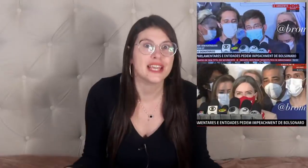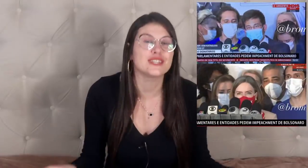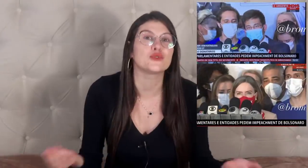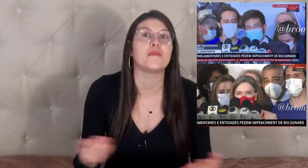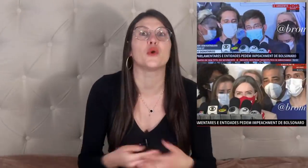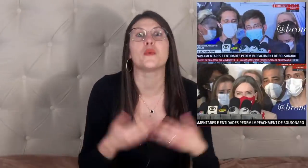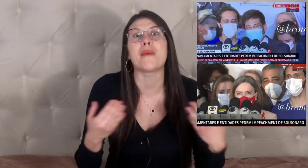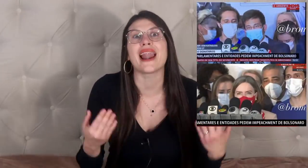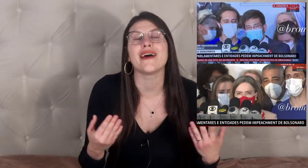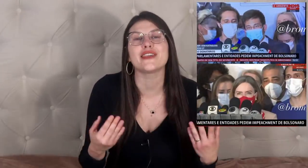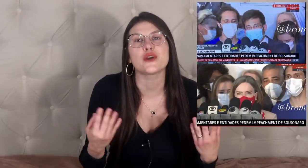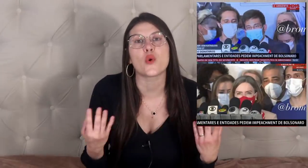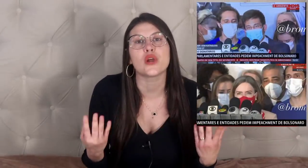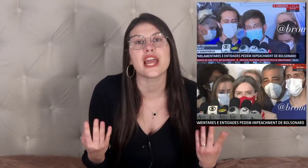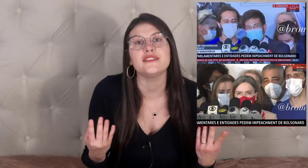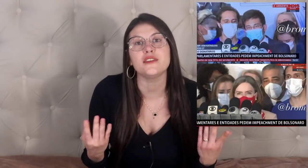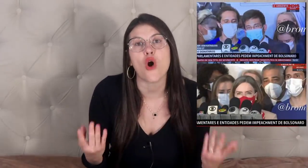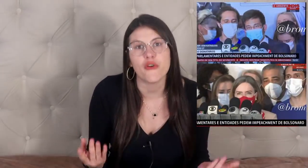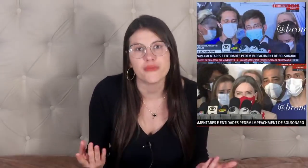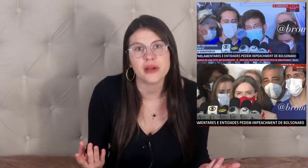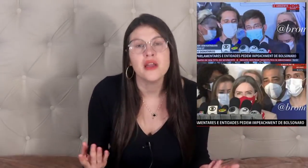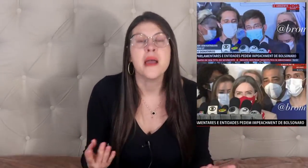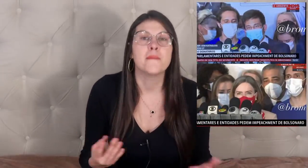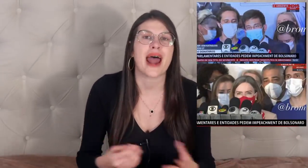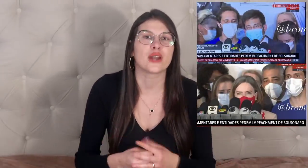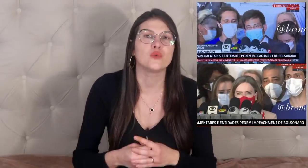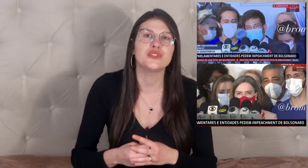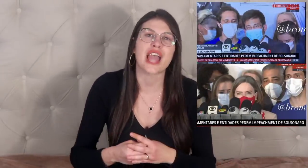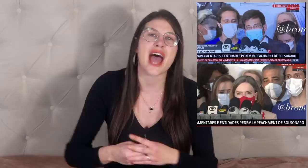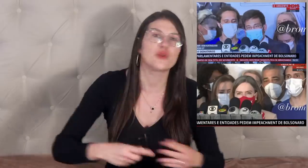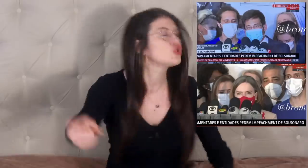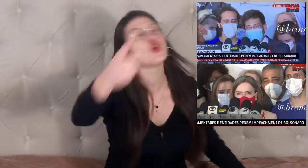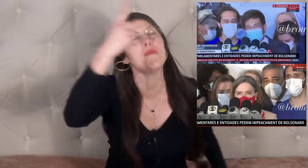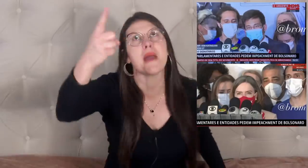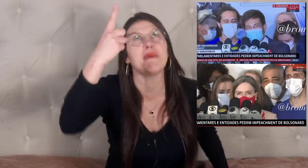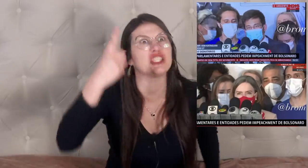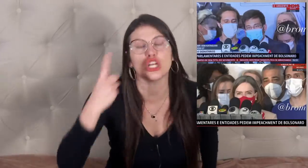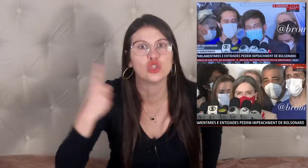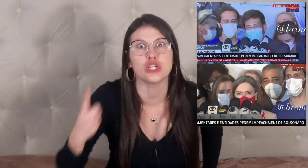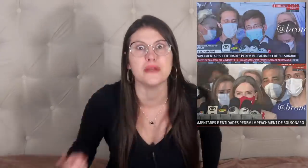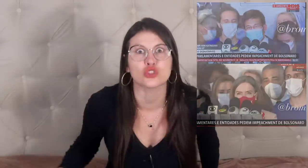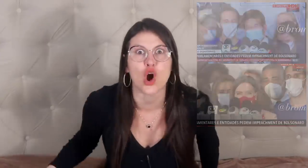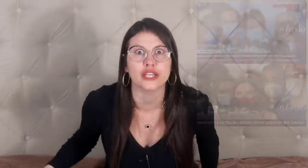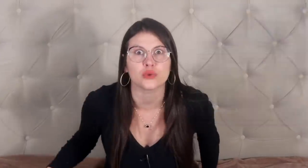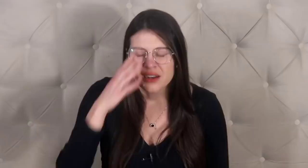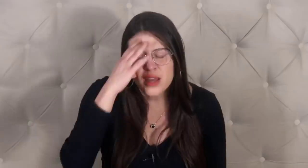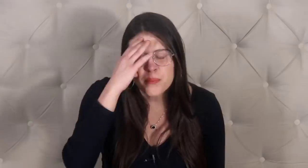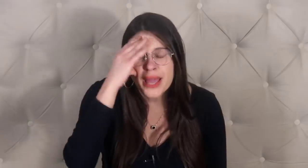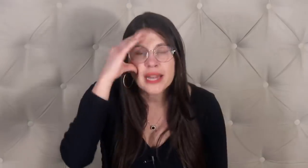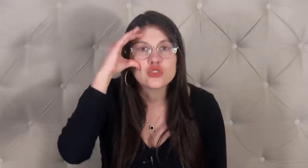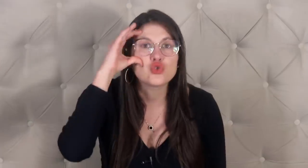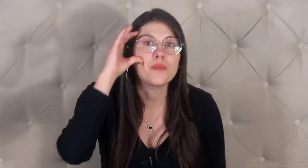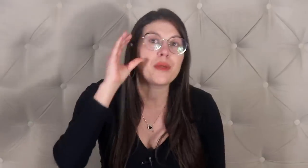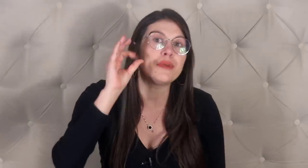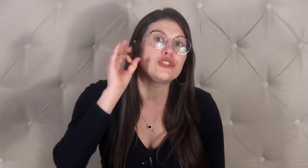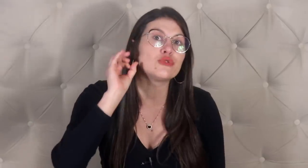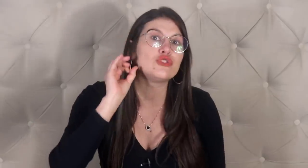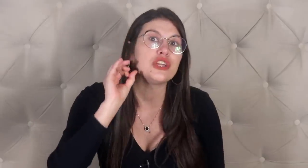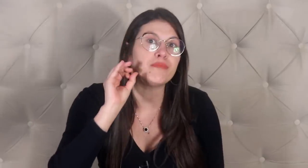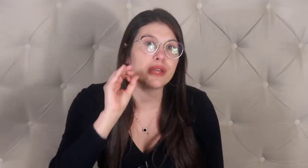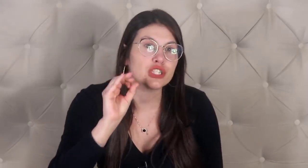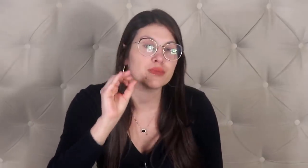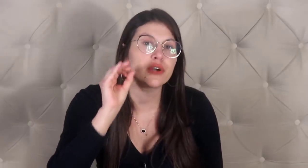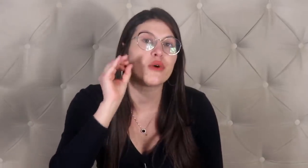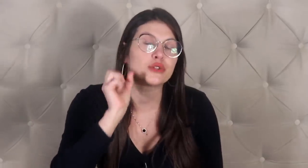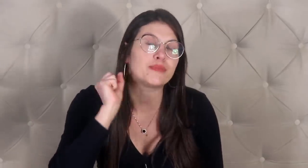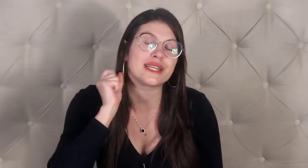próprio Kim que subiu num palanque com Gleisi Hoffmann pra anunciar o super pedido de biscoito. Não, pera. É super pedido